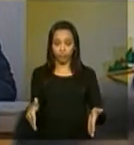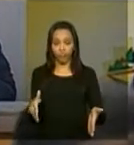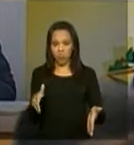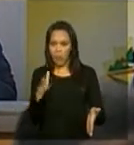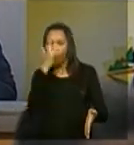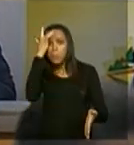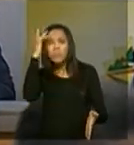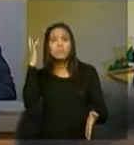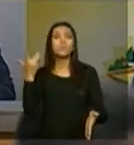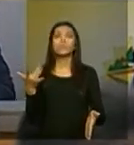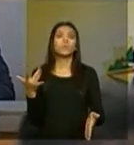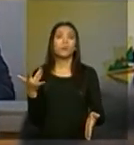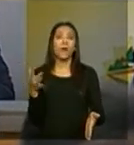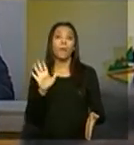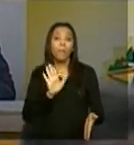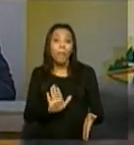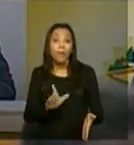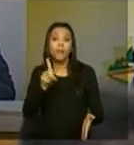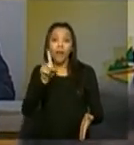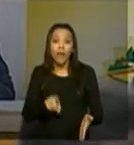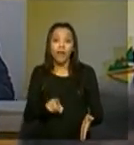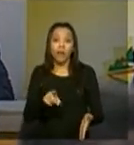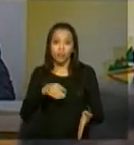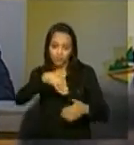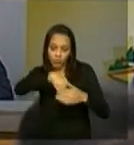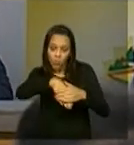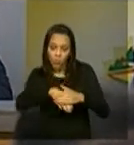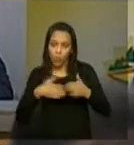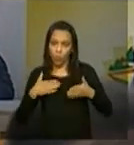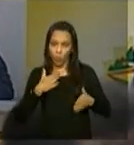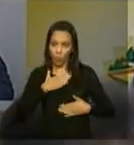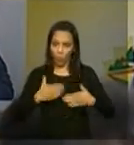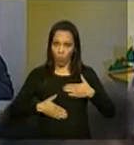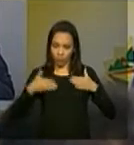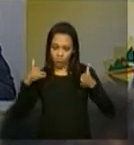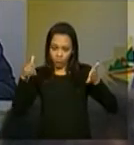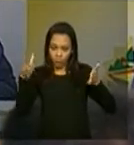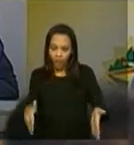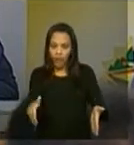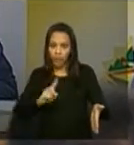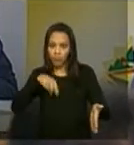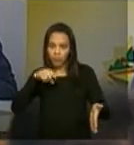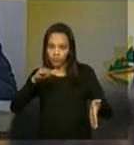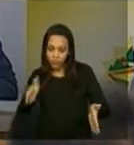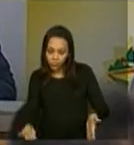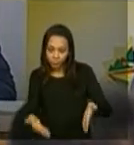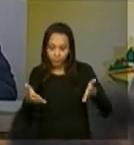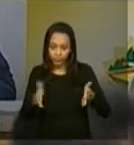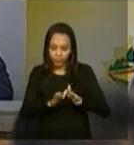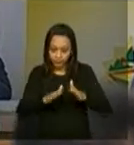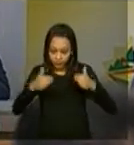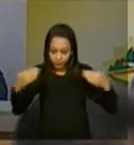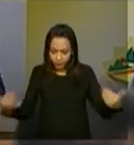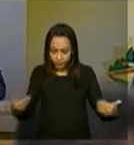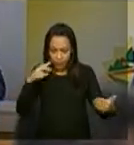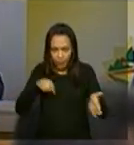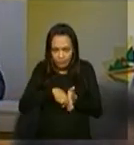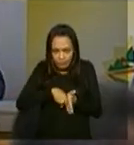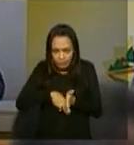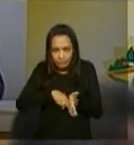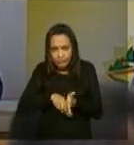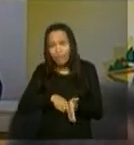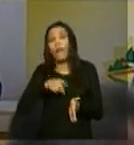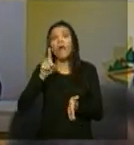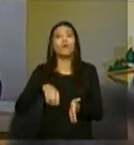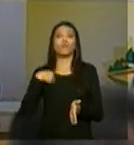mas é a exumação é parte da espuma ação da história do nosso país e inclusive